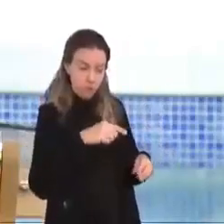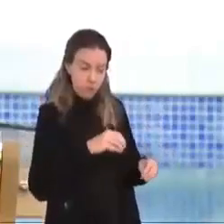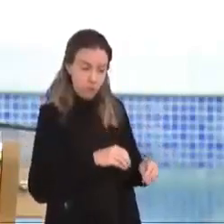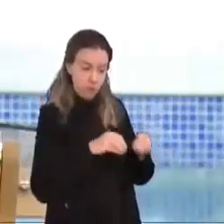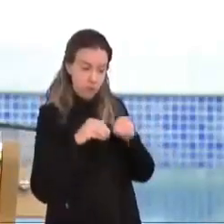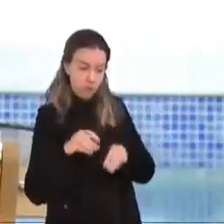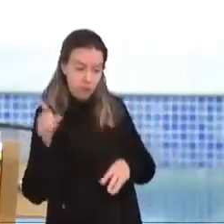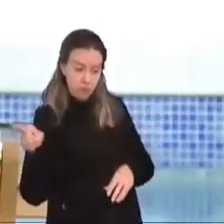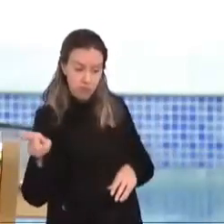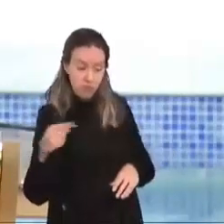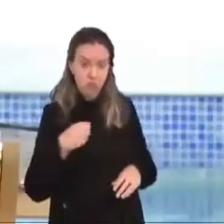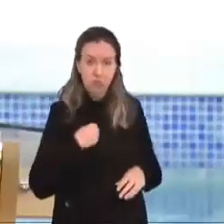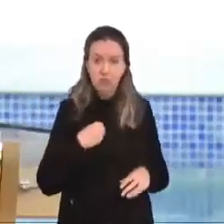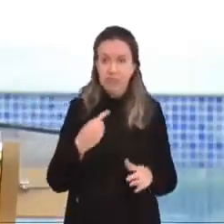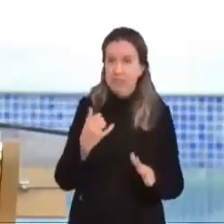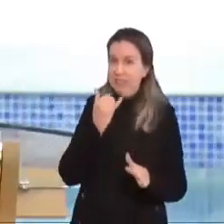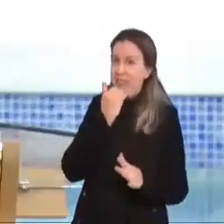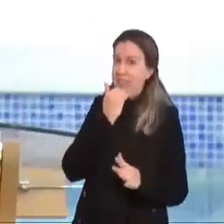viagem.